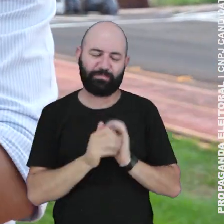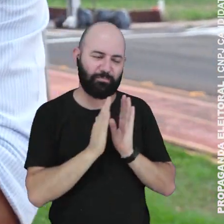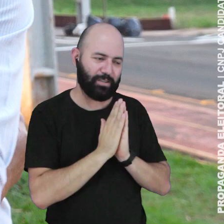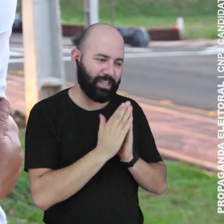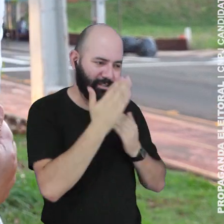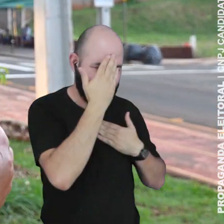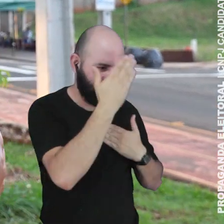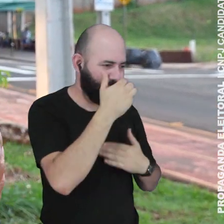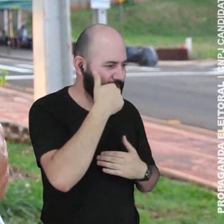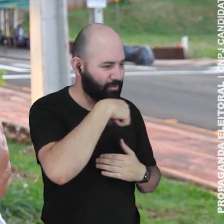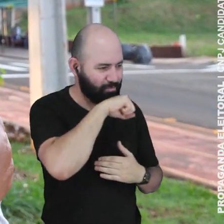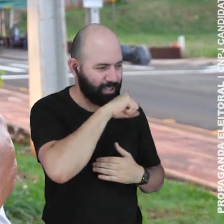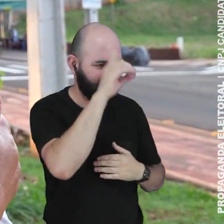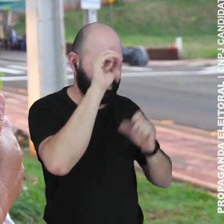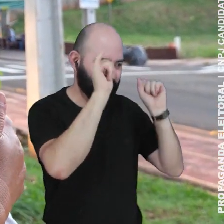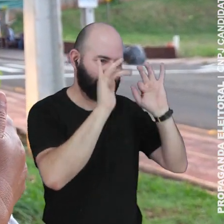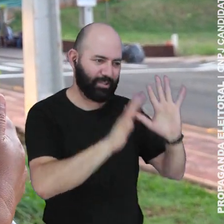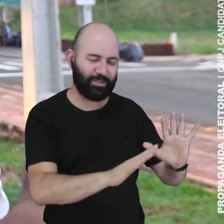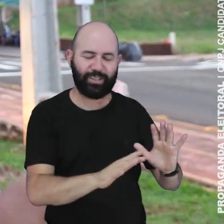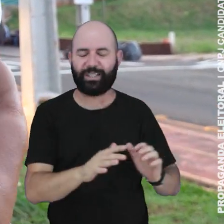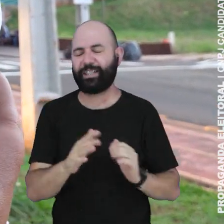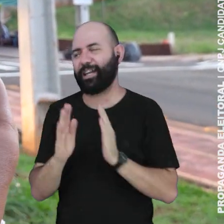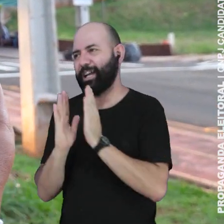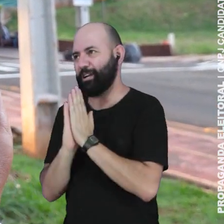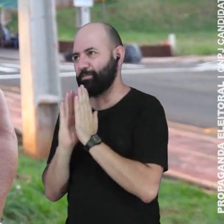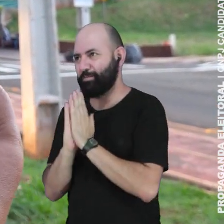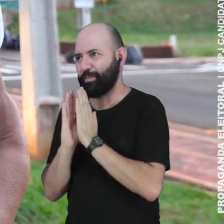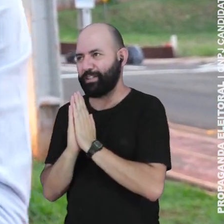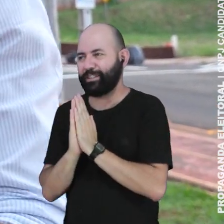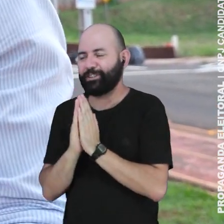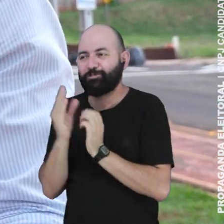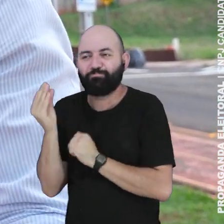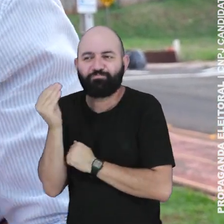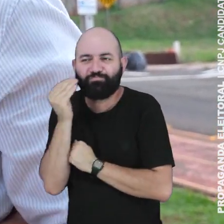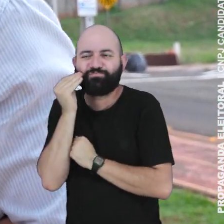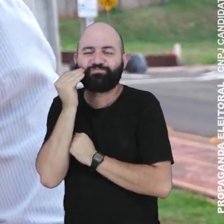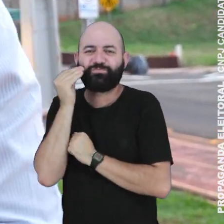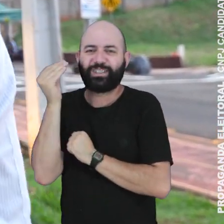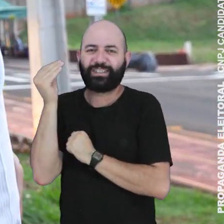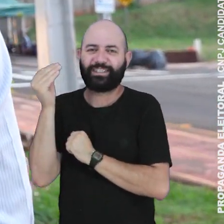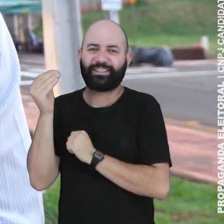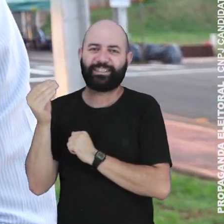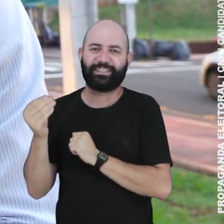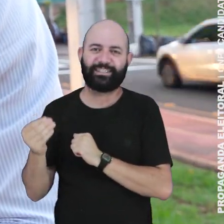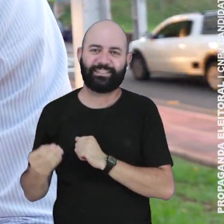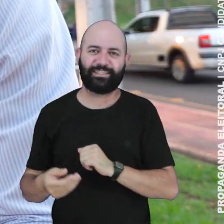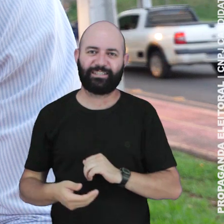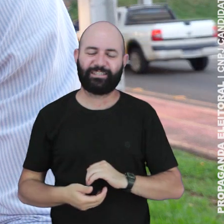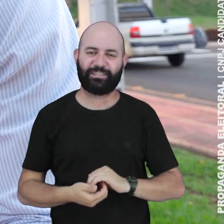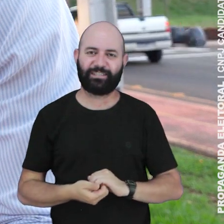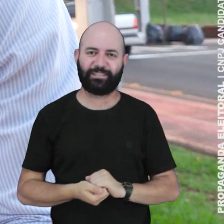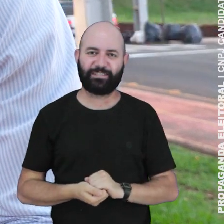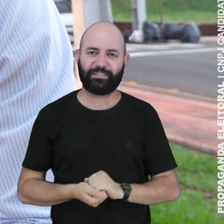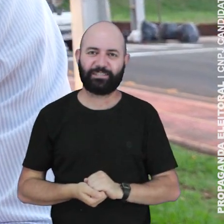Amém. Obrigado, mãe. Deus abençoe. Amém. Só dá um beijo nele.